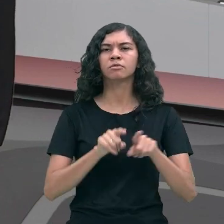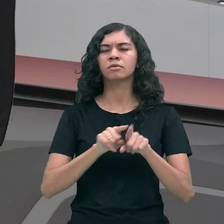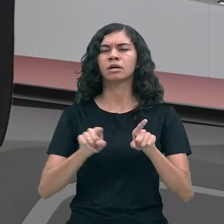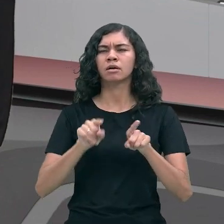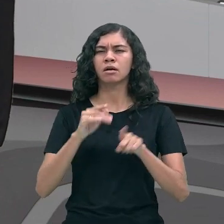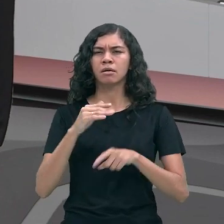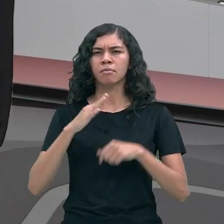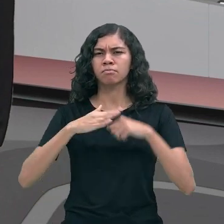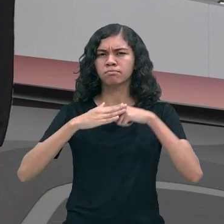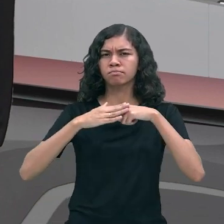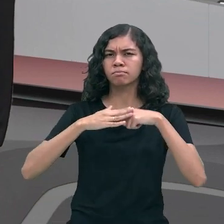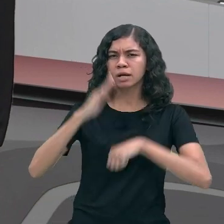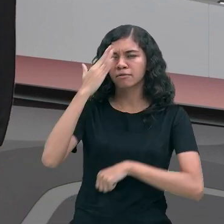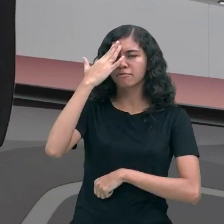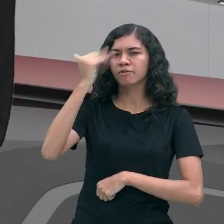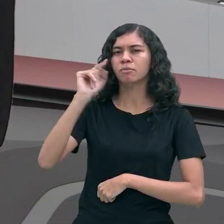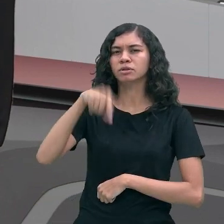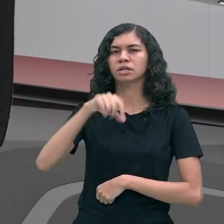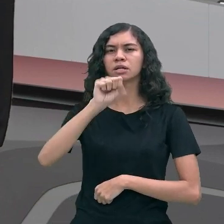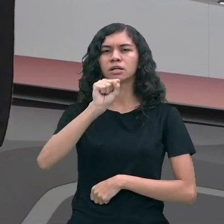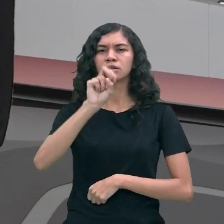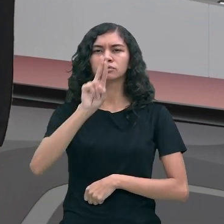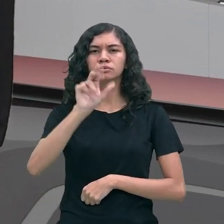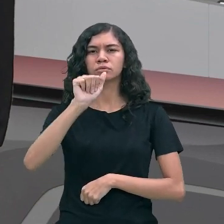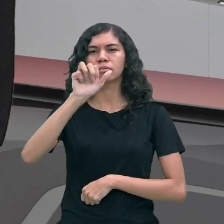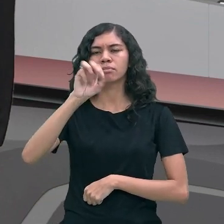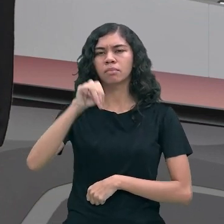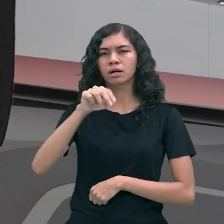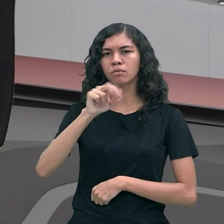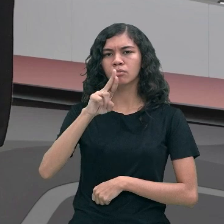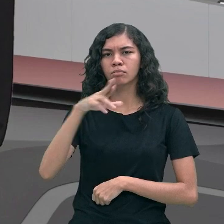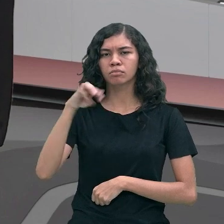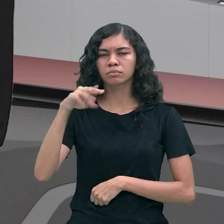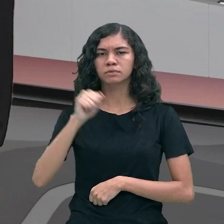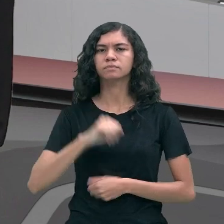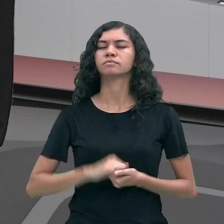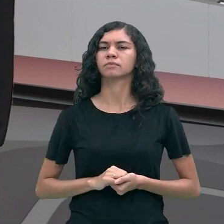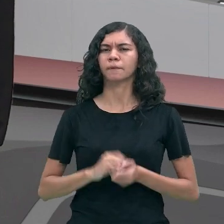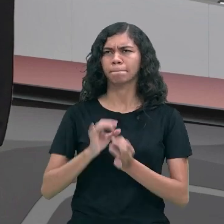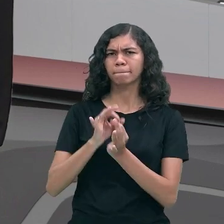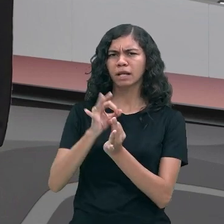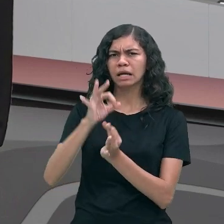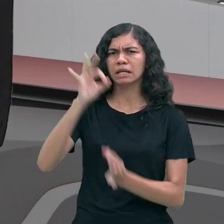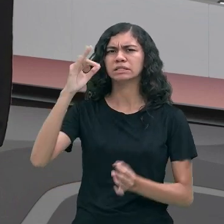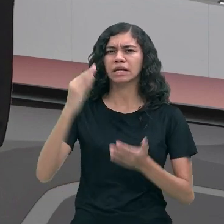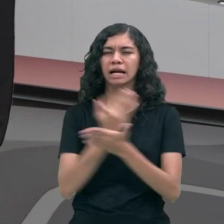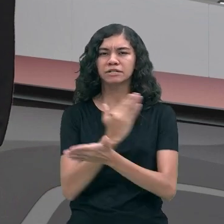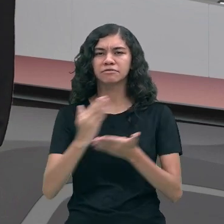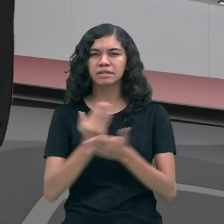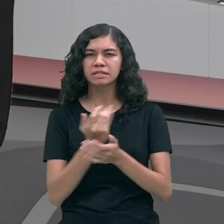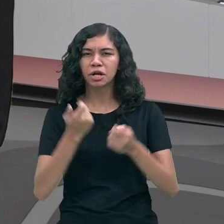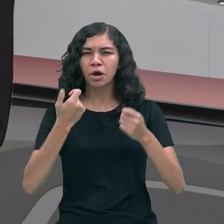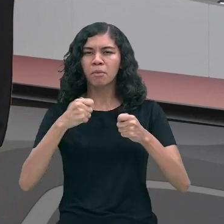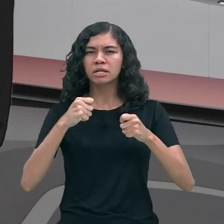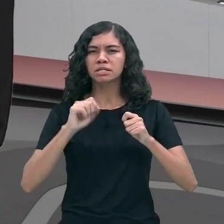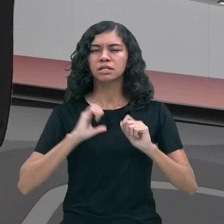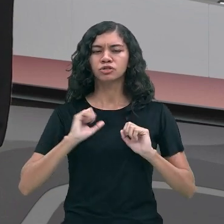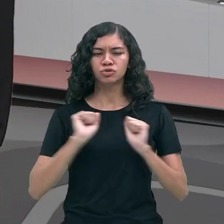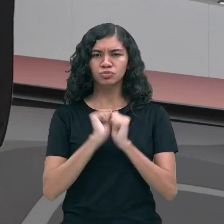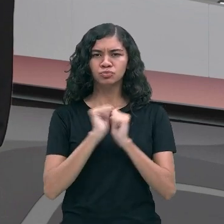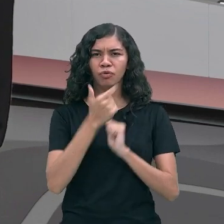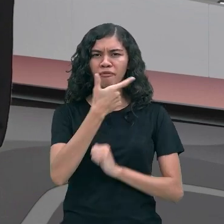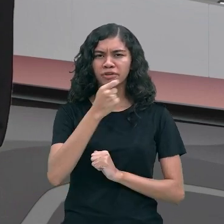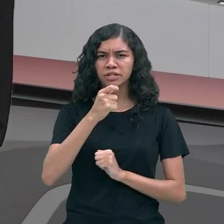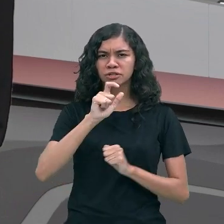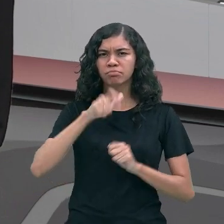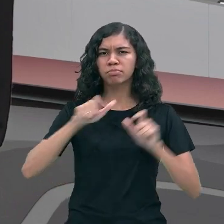é a rainha da floresta. É uma árvore gigante que às vezes precisa até de 20 pessoas para abraçar o tronco de uma árvore. A